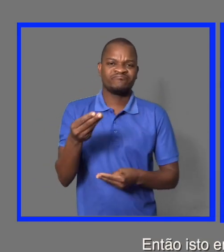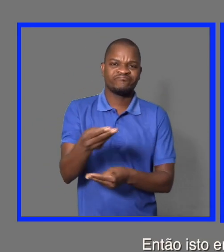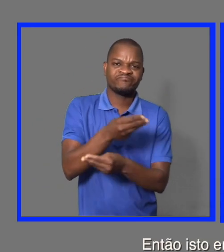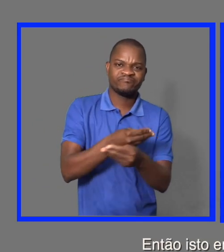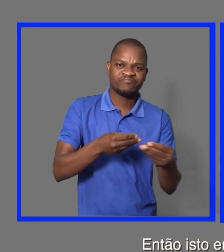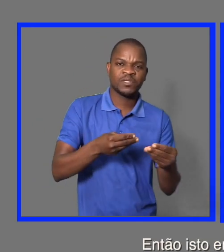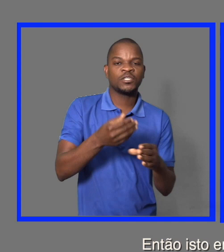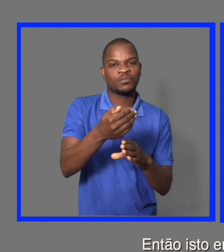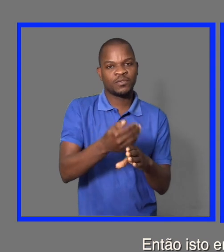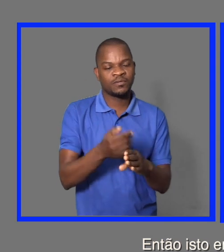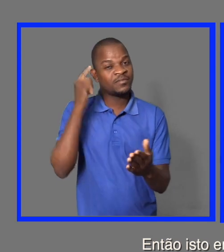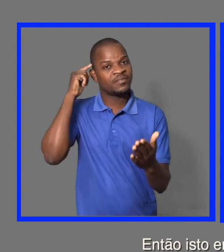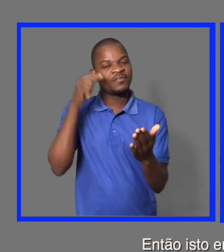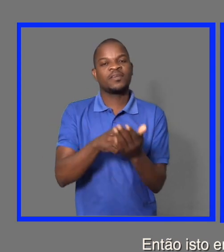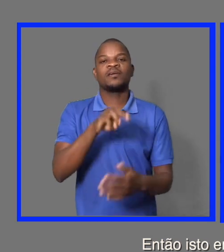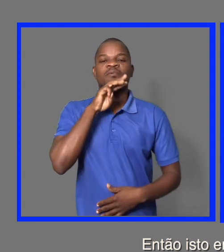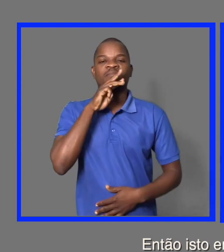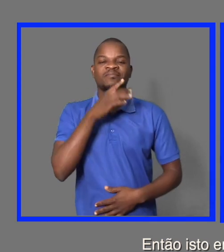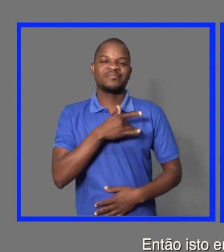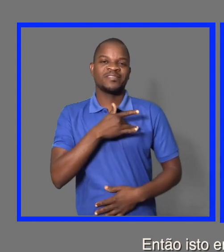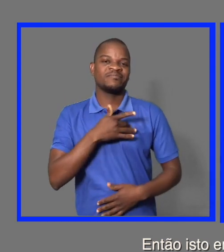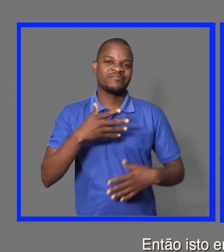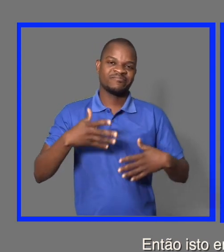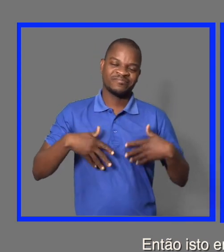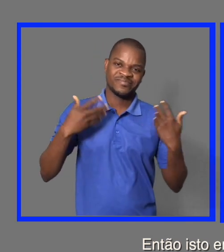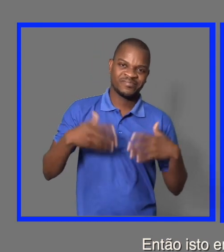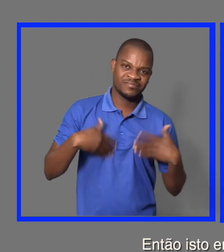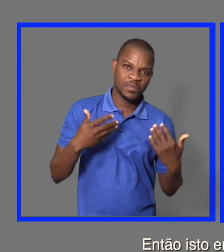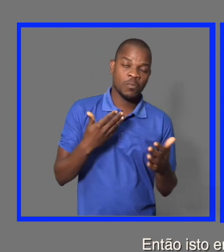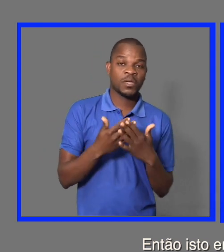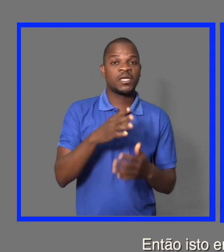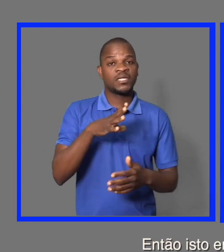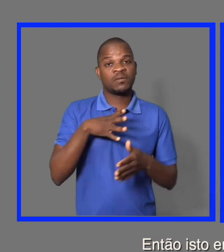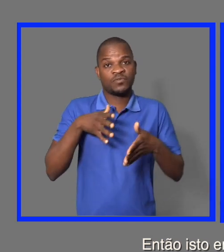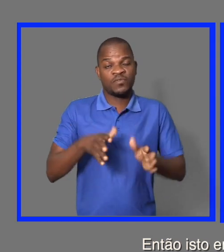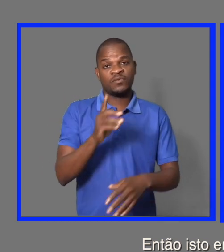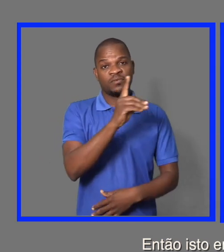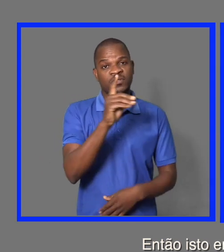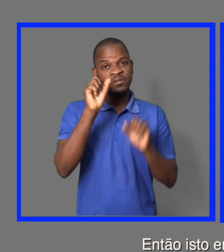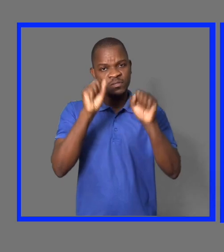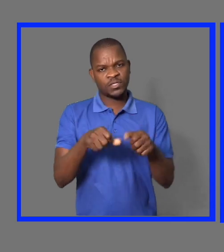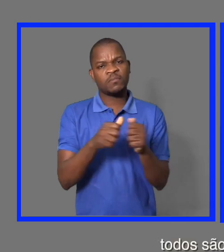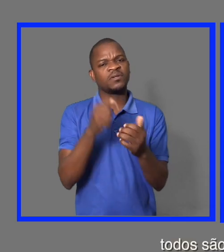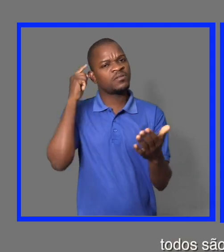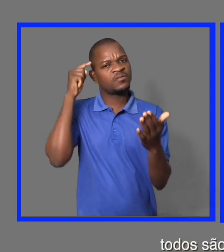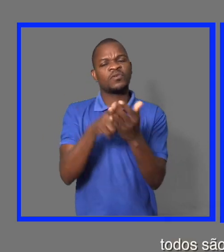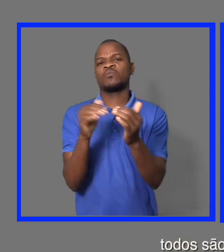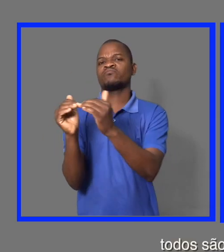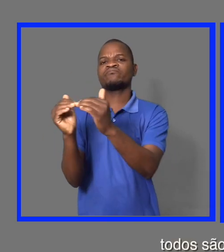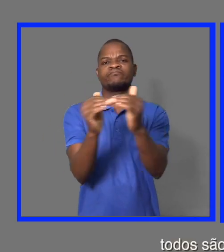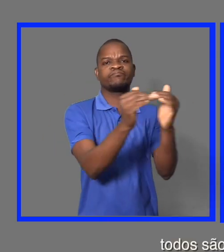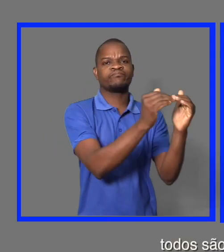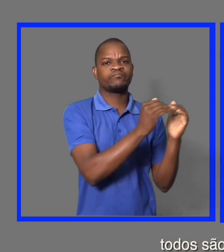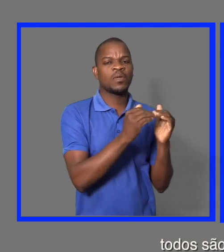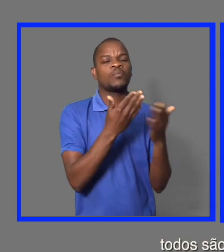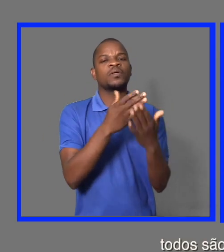mães. Então, isto encoraja as mães numa situação de que, ainda que sejamos diferentes, todos são